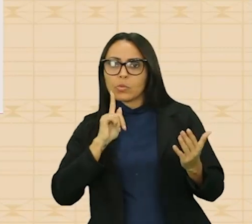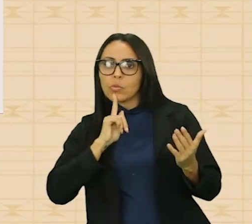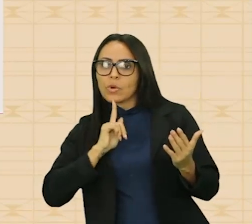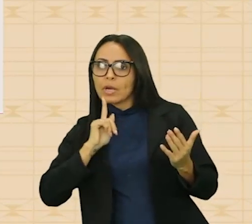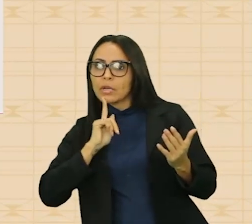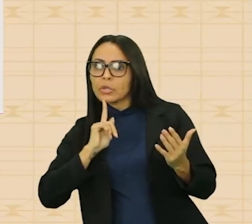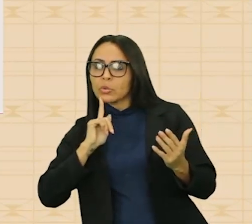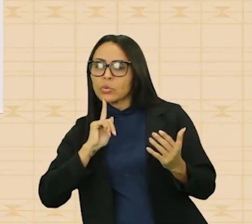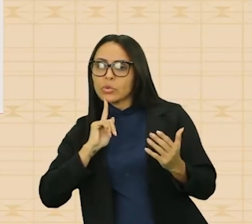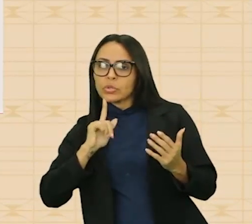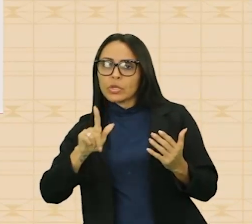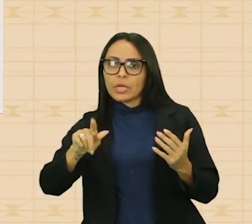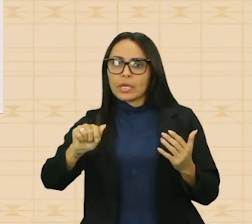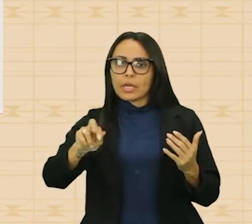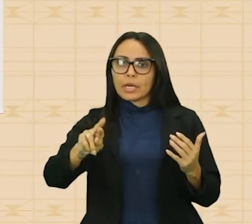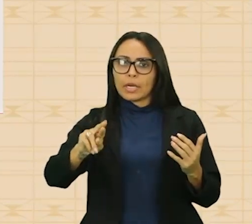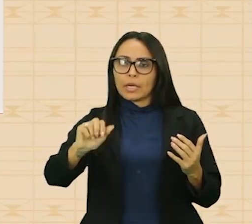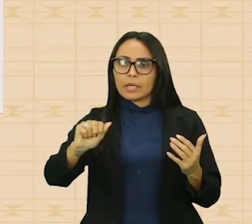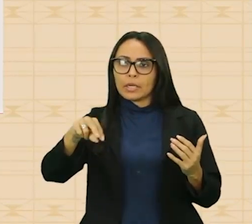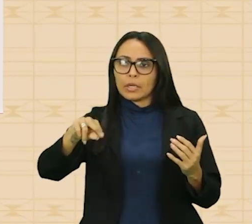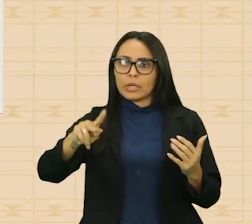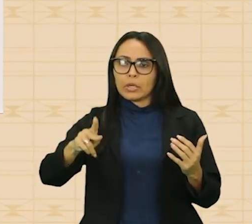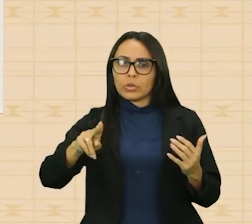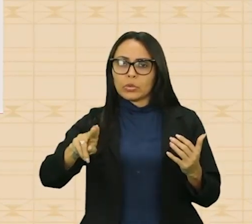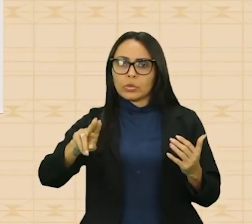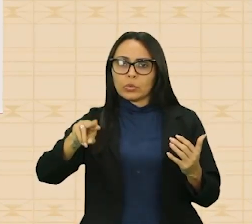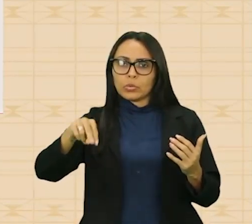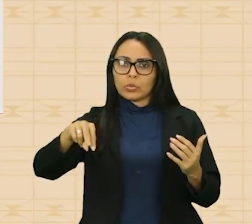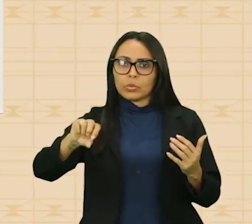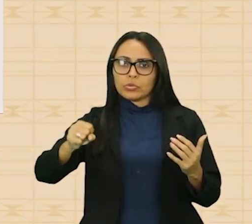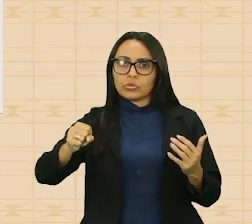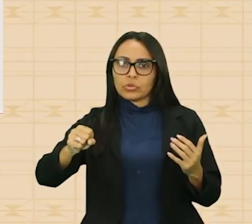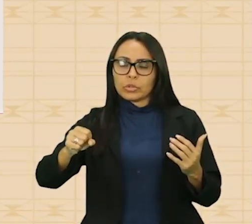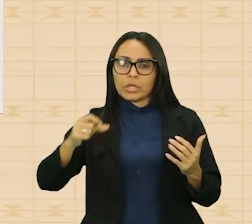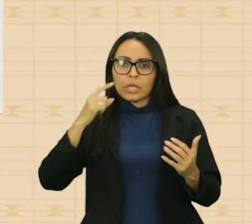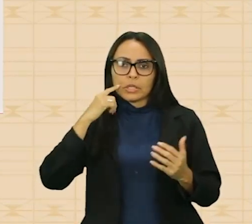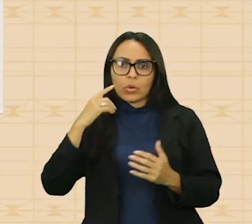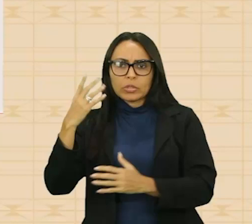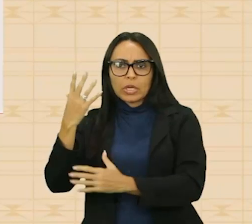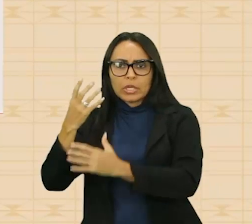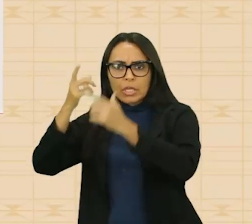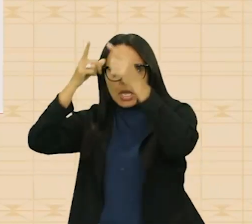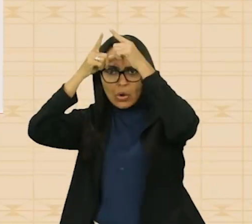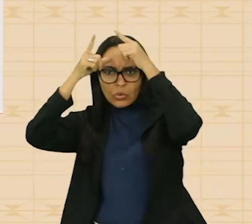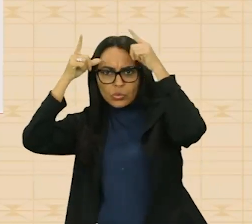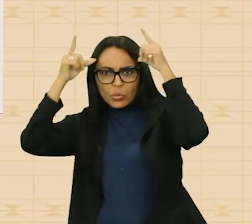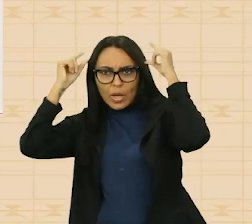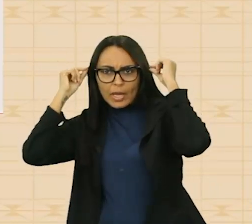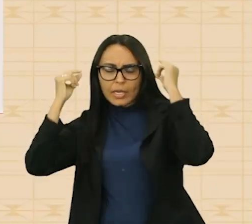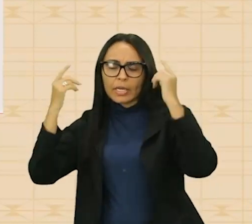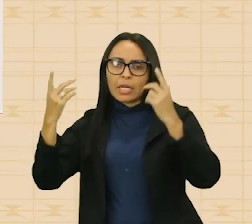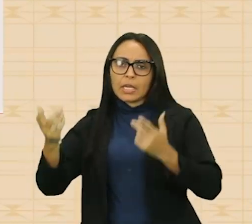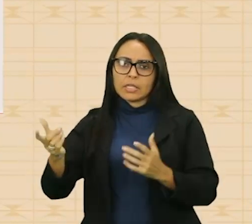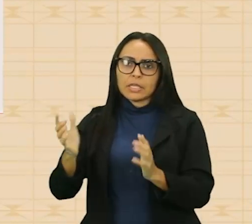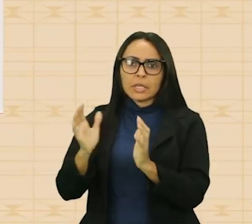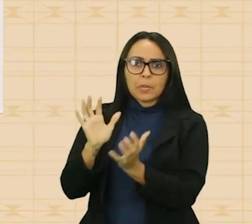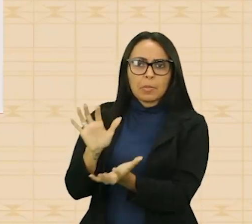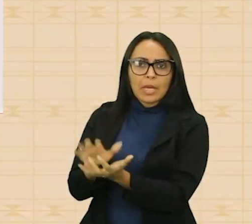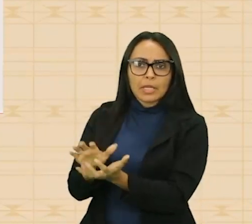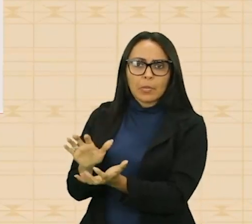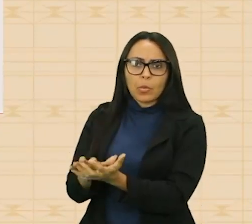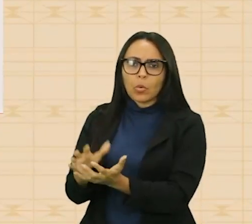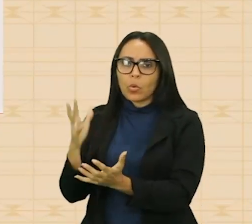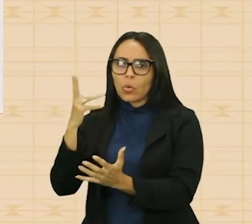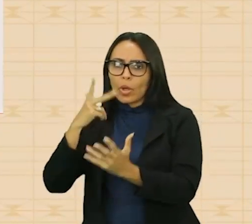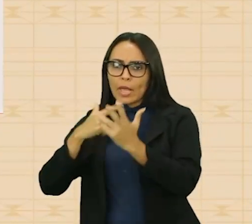assistindo essa aula, deixa aí nos comentários. Aliás, toda a região ali do Agreste, do Sertão, o nosso estado de Pernambuco é lindo.